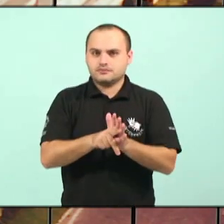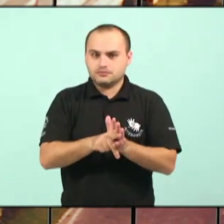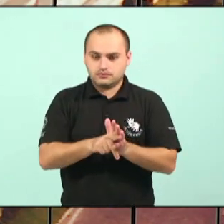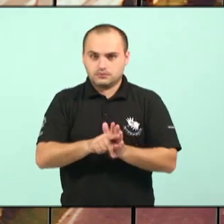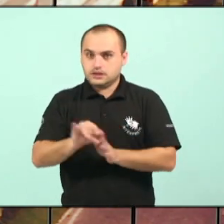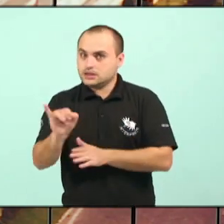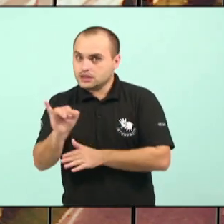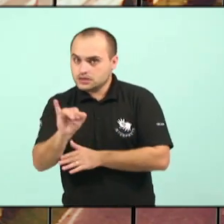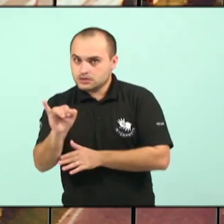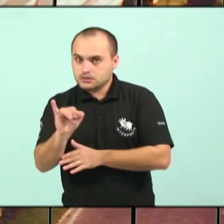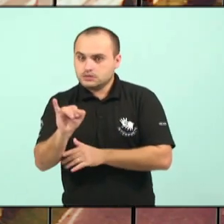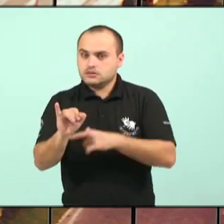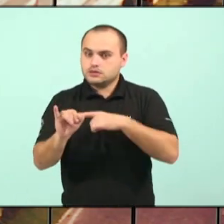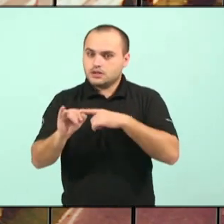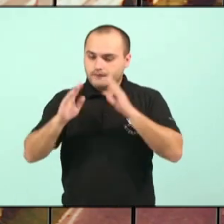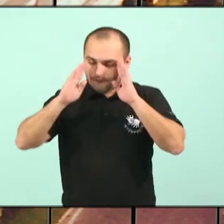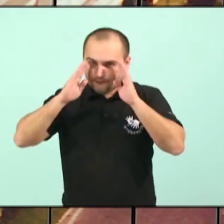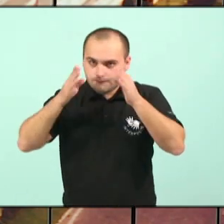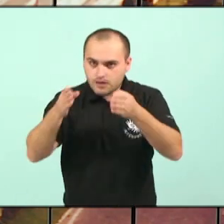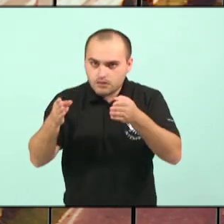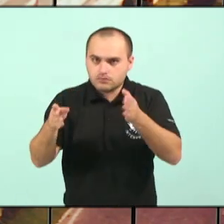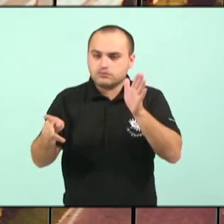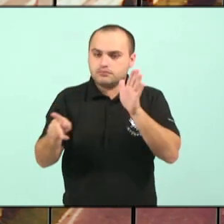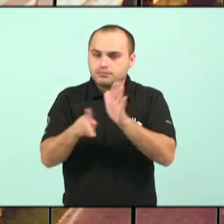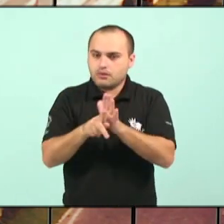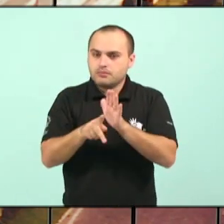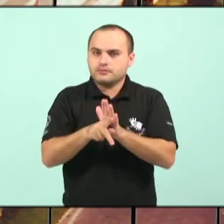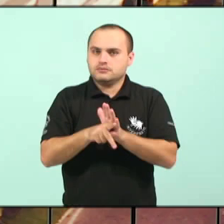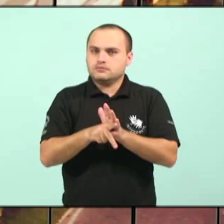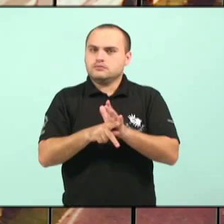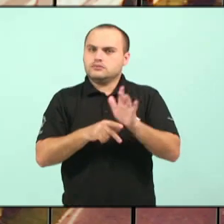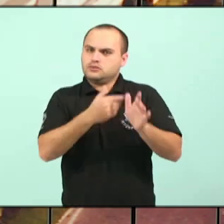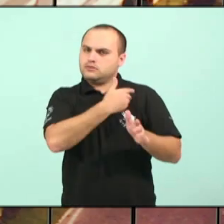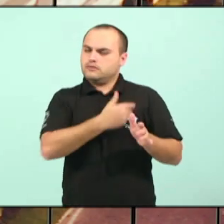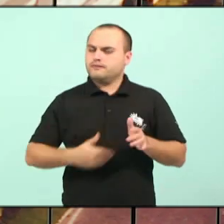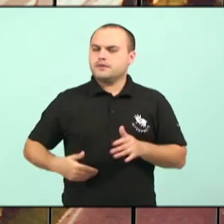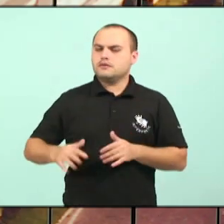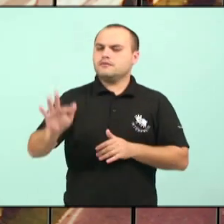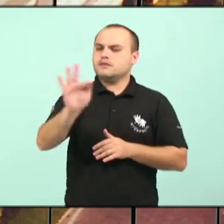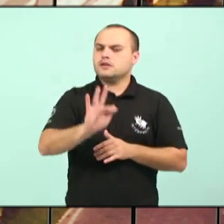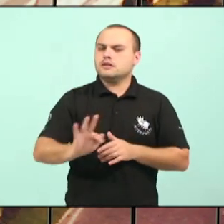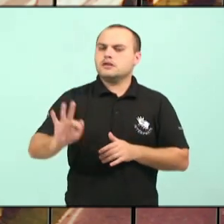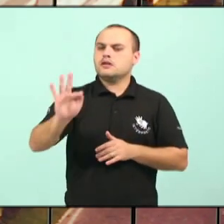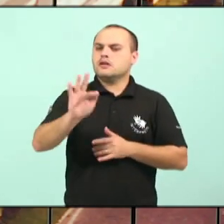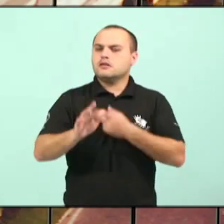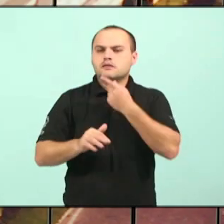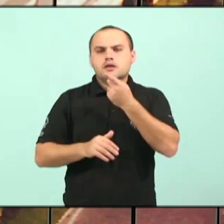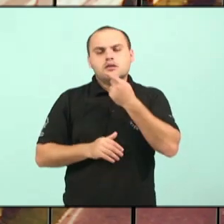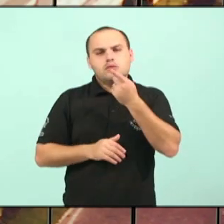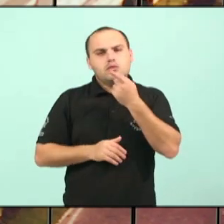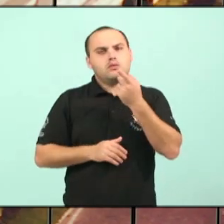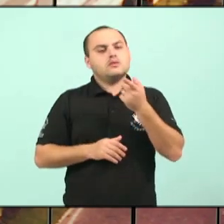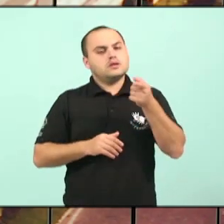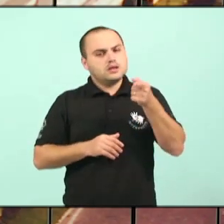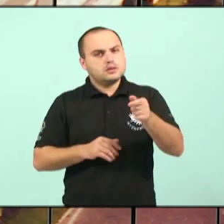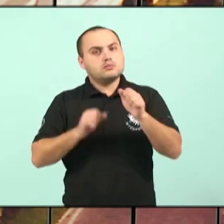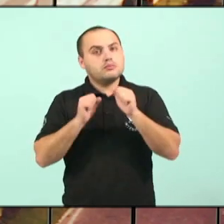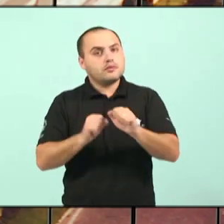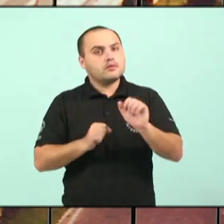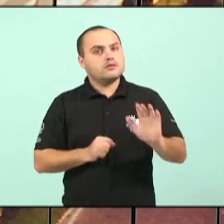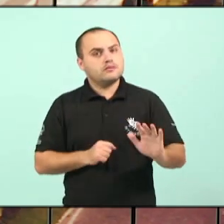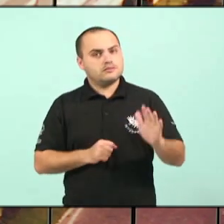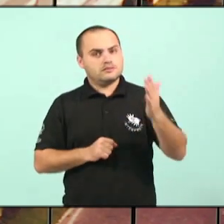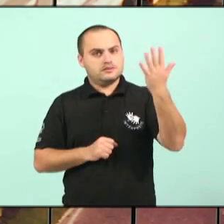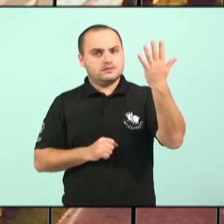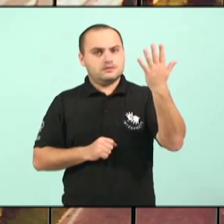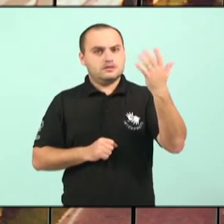Porto de Itajaí, através do governo federal que já falou, possivelmente isso aconteça. E